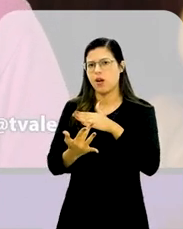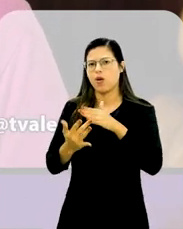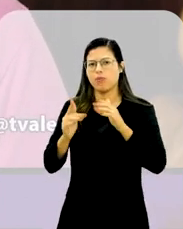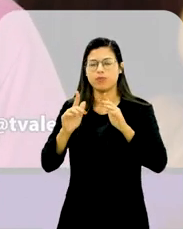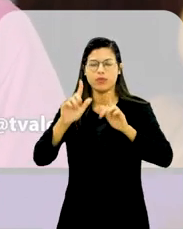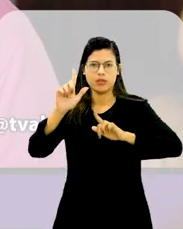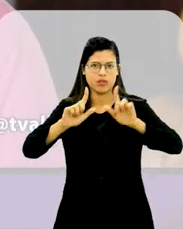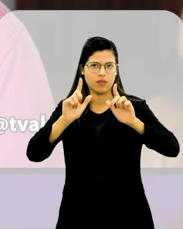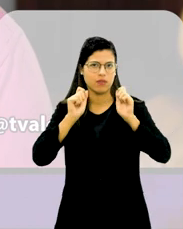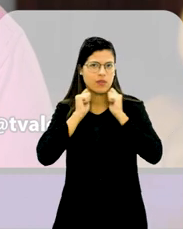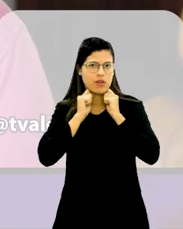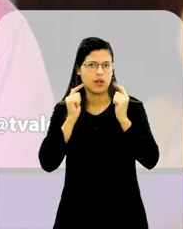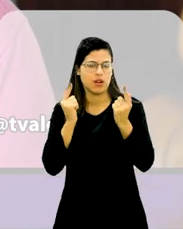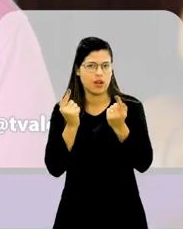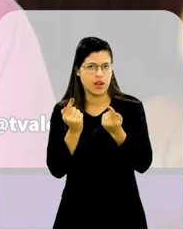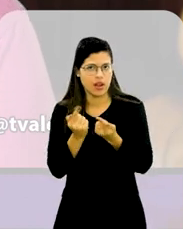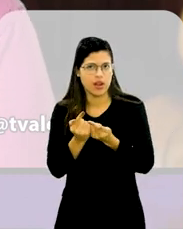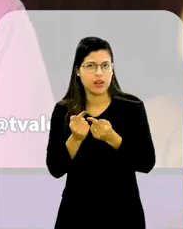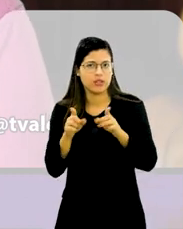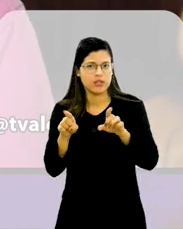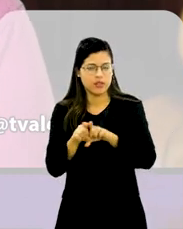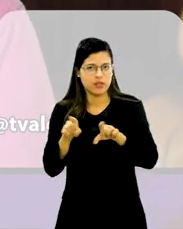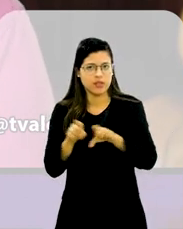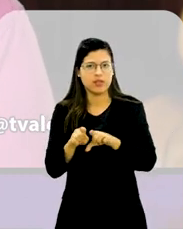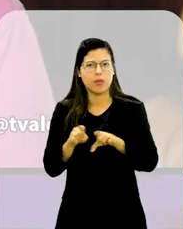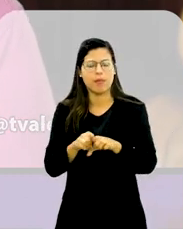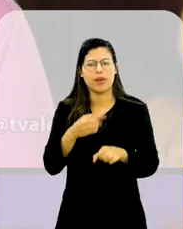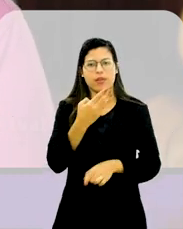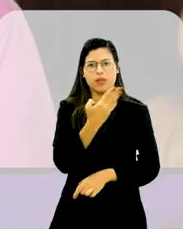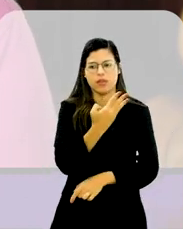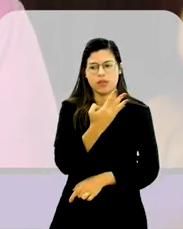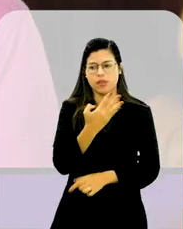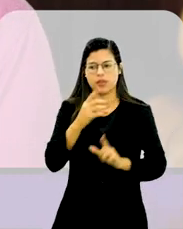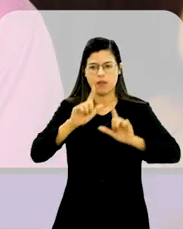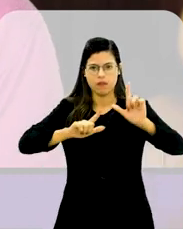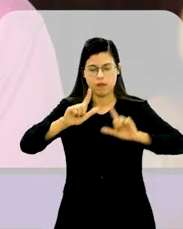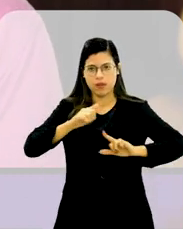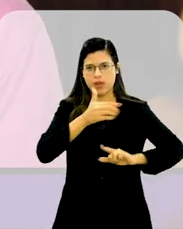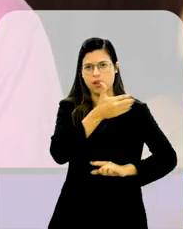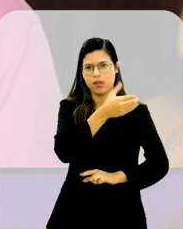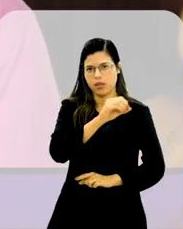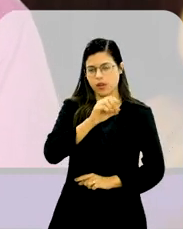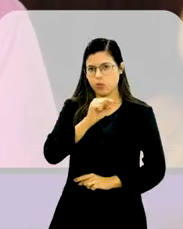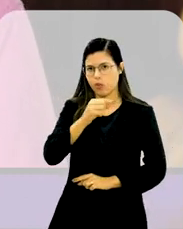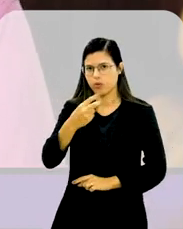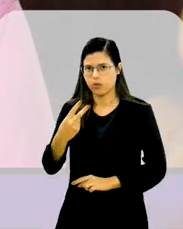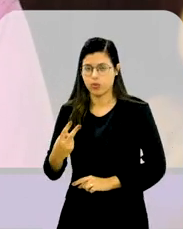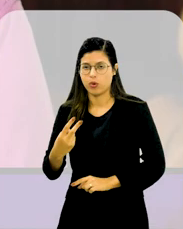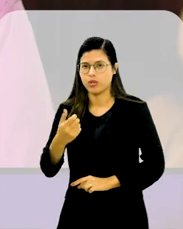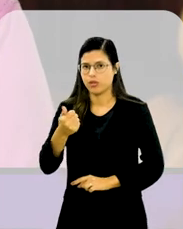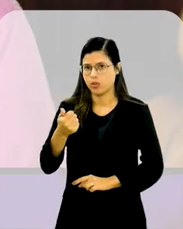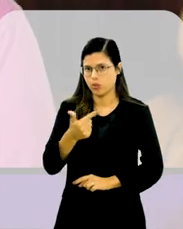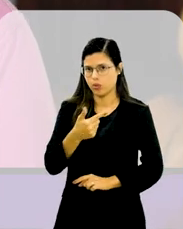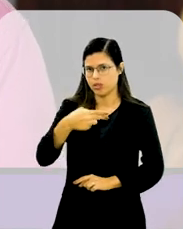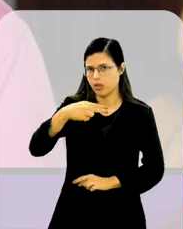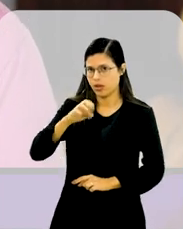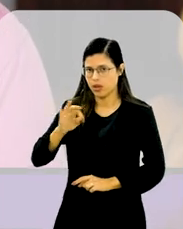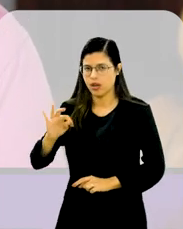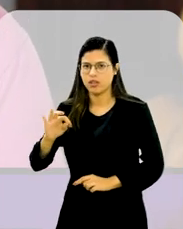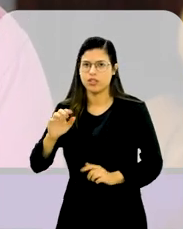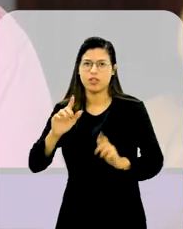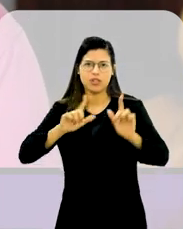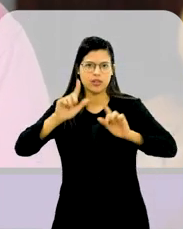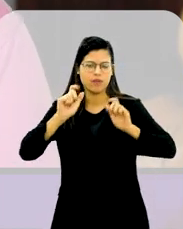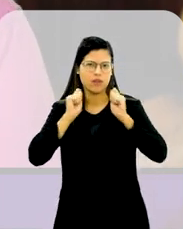também pelas redes sociais da Tv alerge no canal aberto 10.2 e no canal